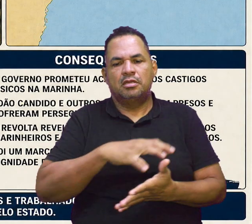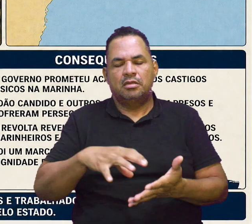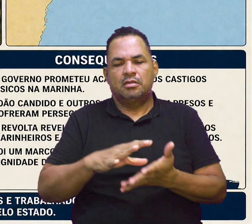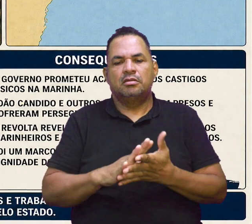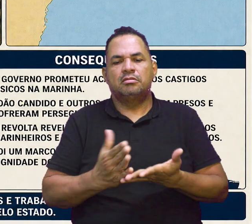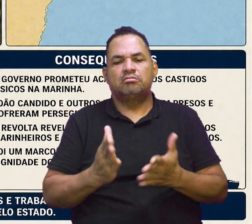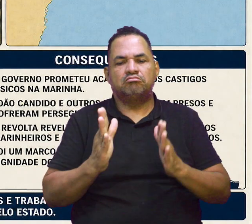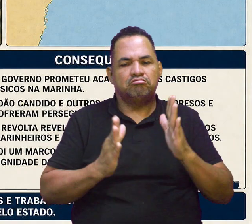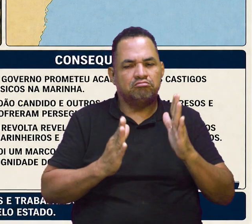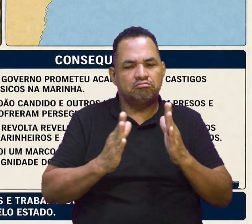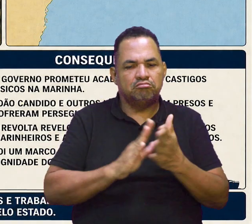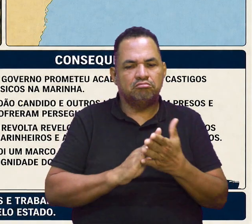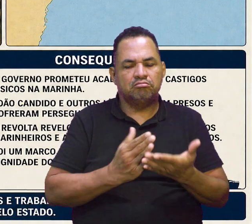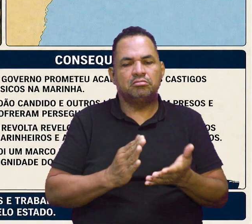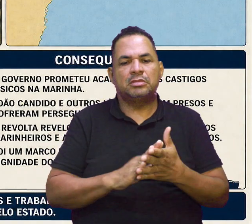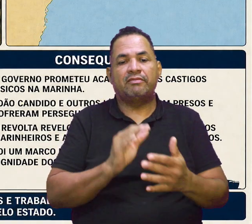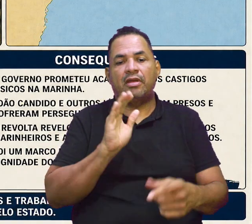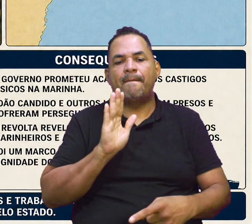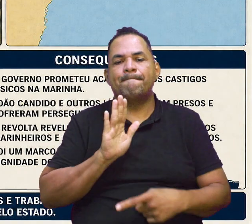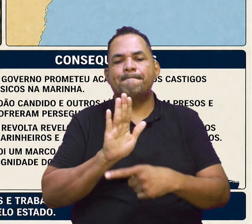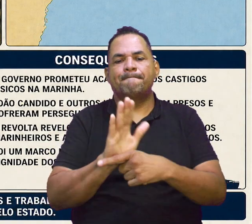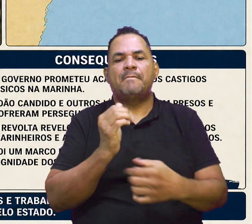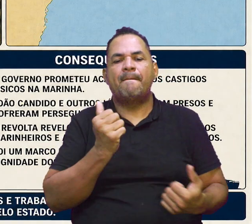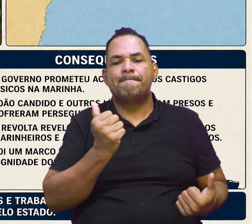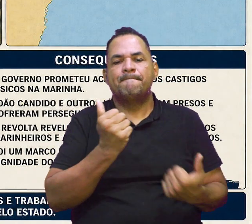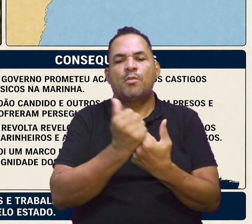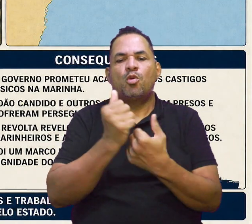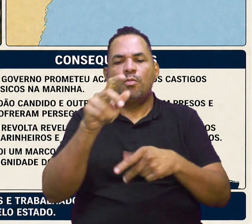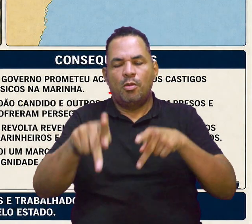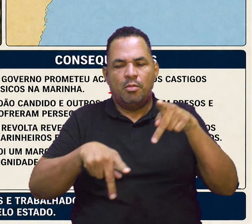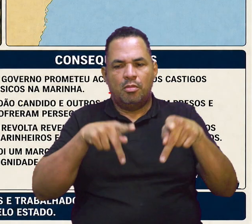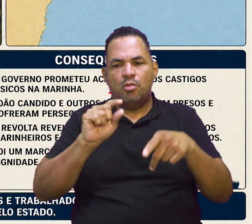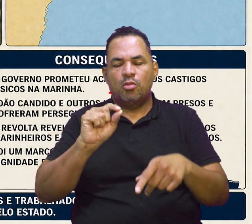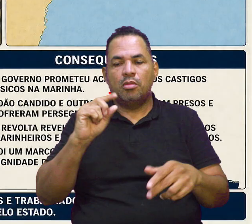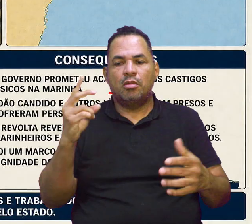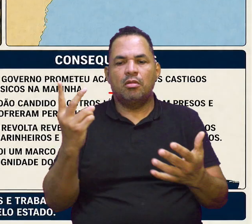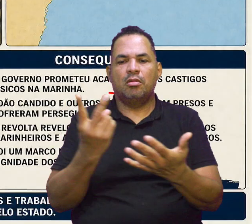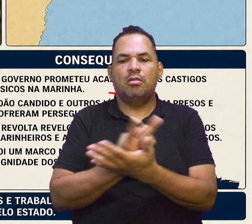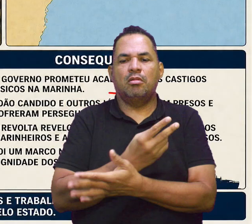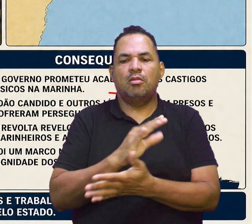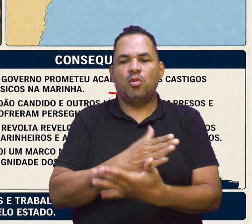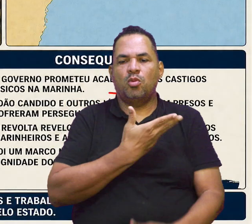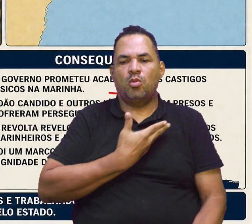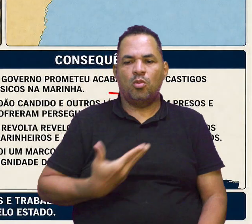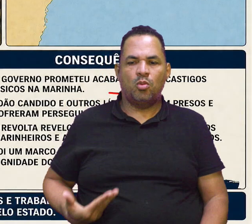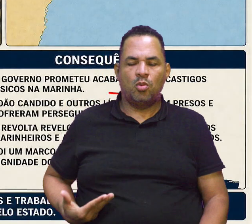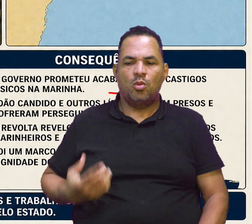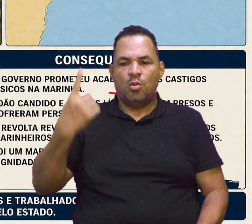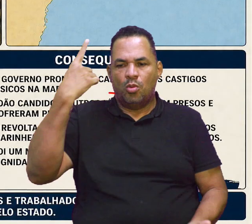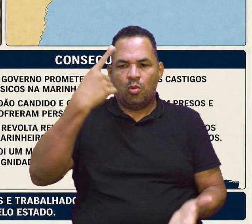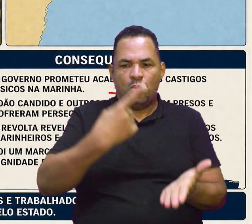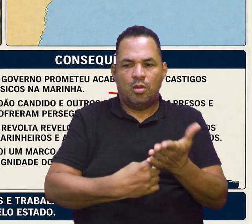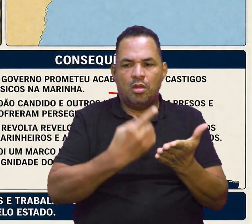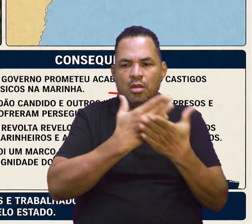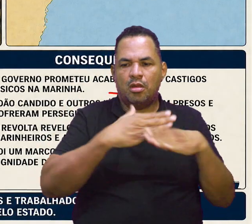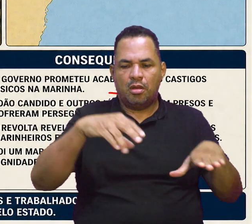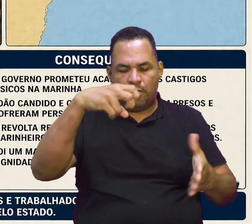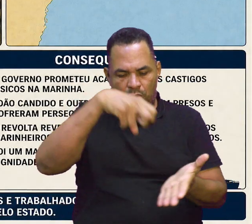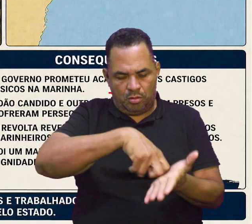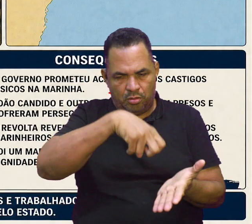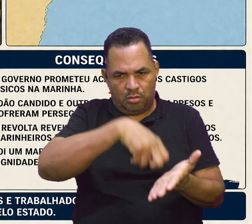apoio popular. Qual que foi a consequência? O governo prometeu acabar com os castigos físicos na